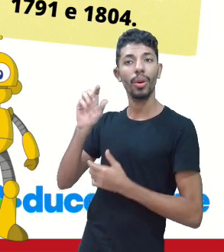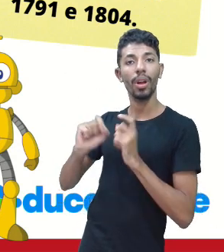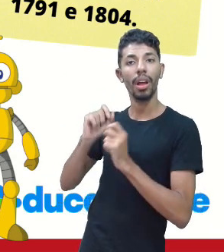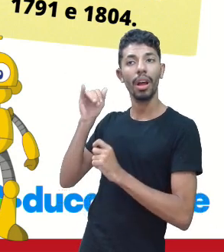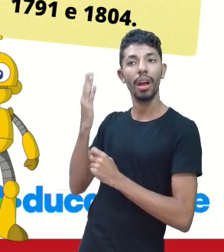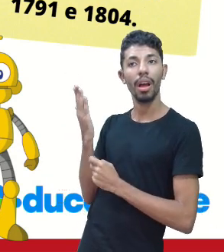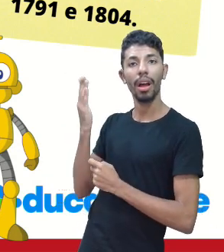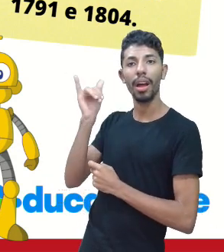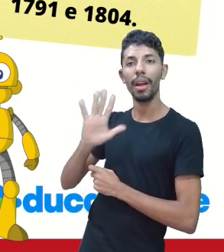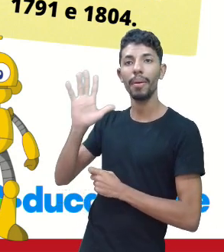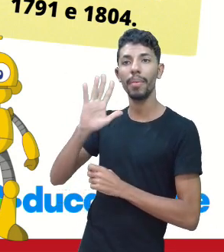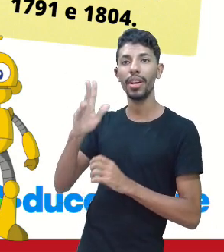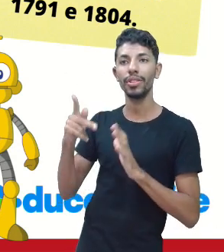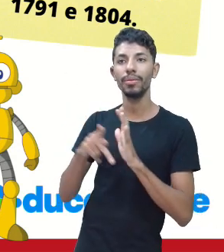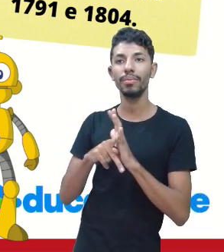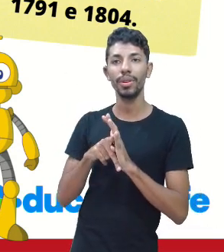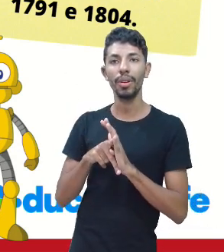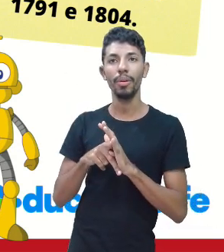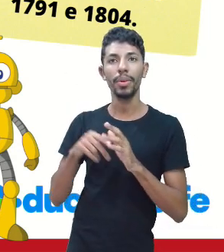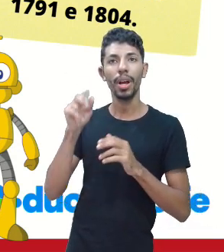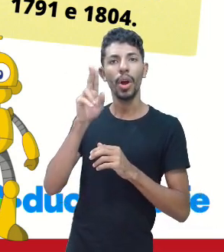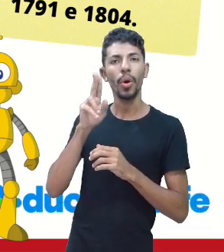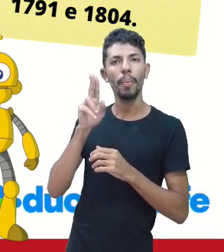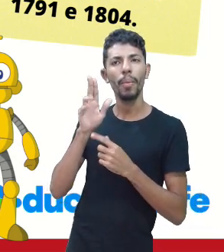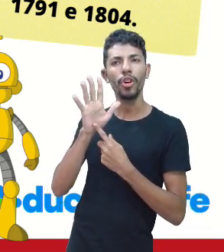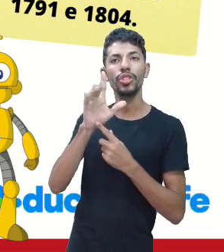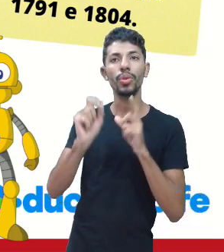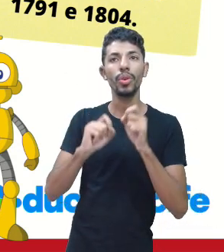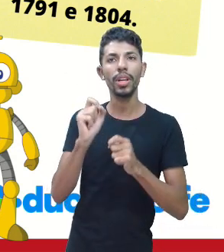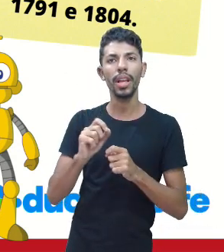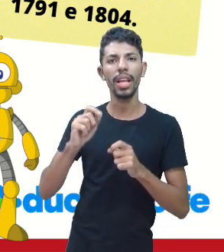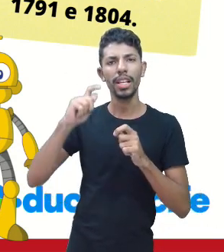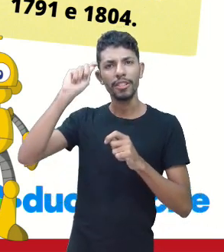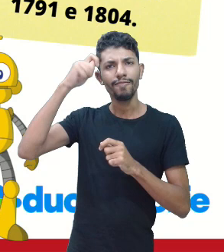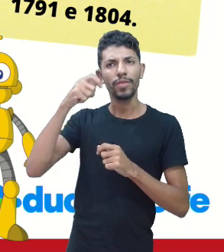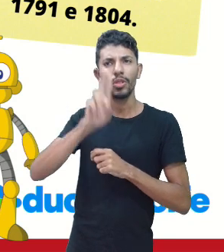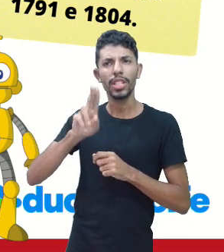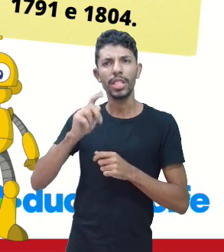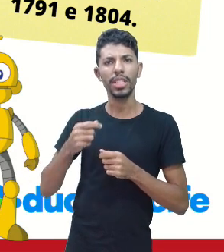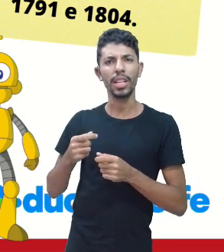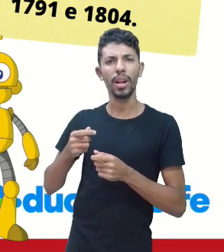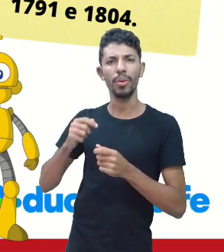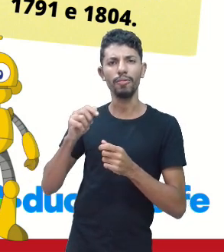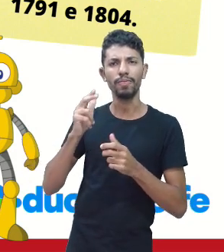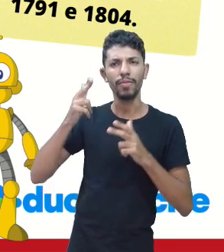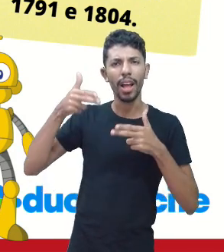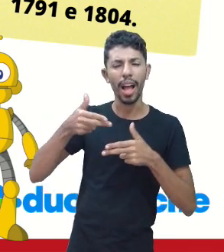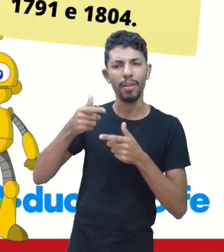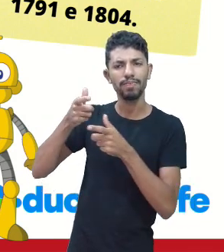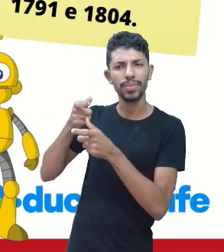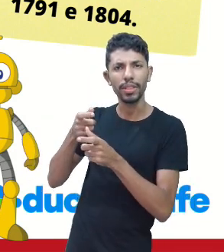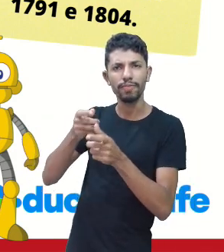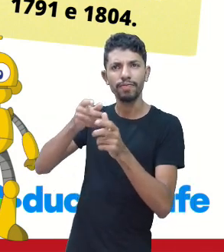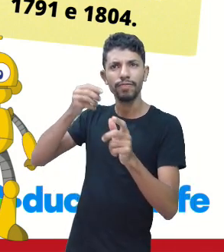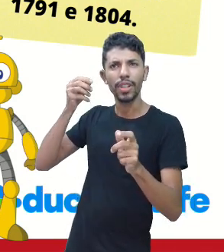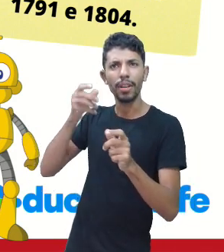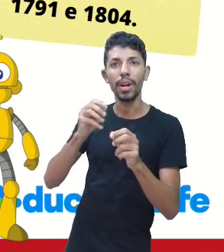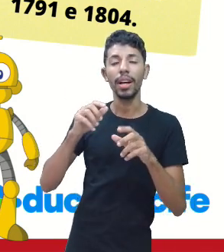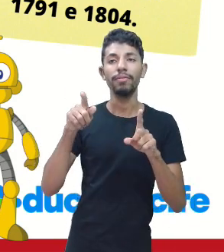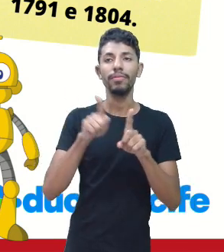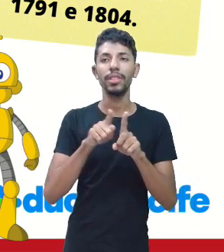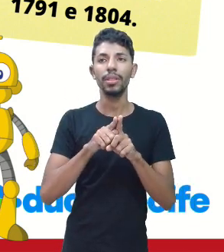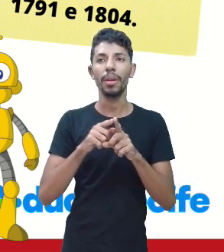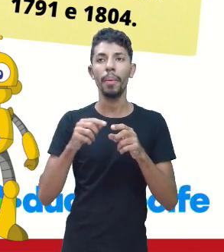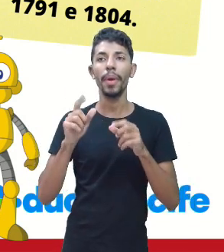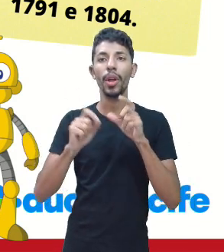sujeitos negros utilizando armas, né, lutando contra as tropas francesas que foram enviadas, inclusive, pelo